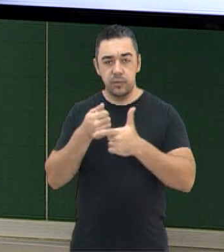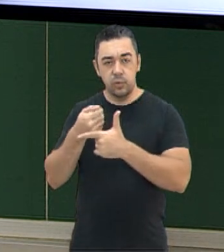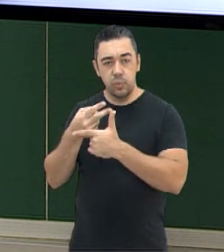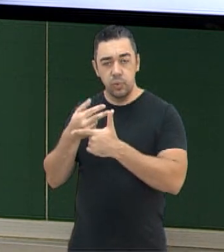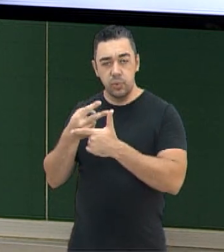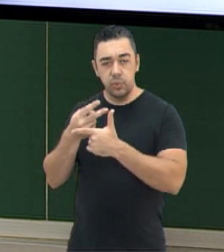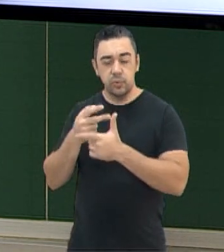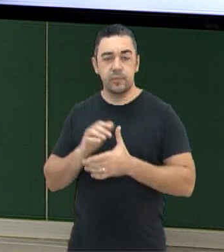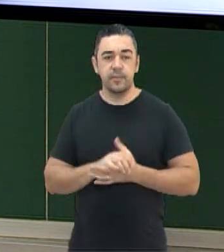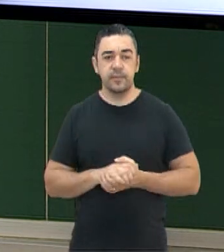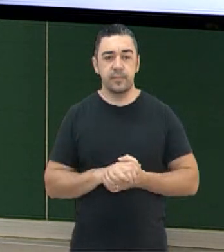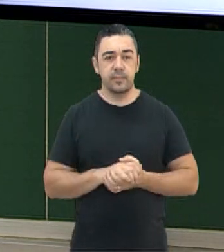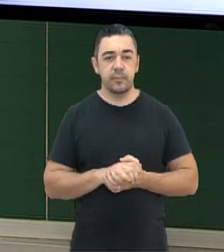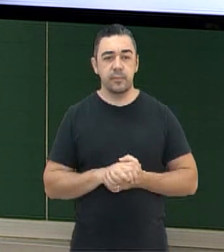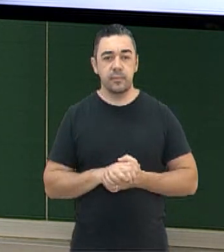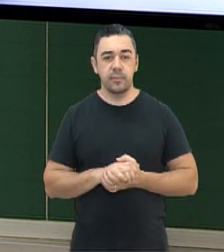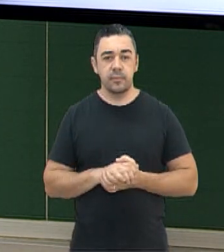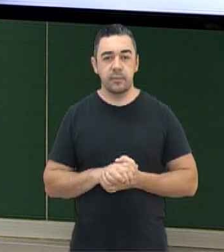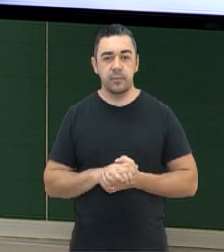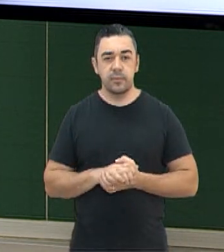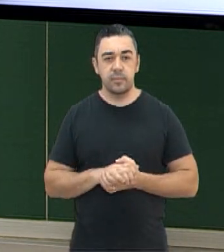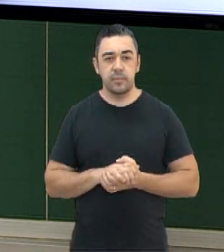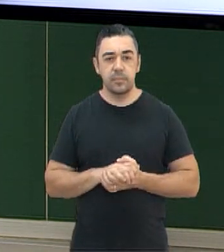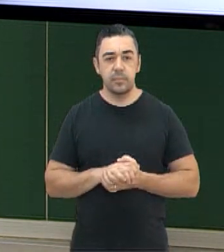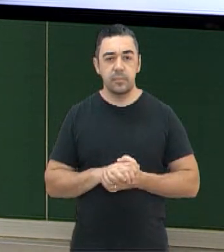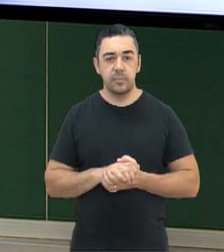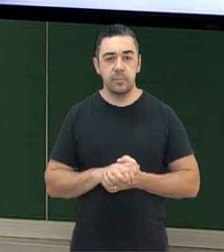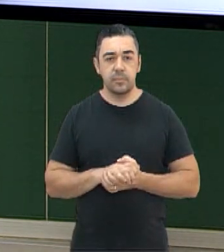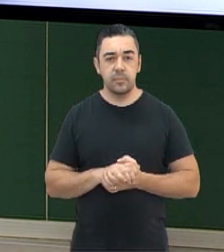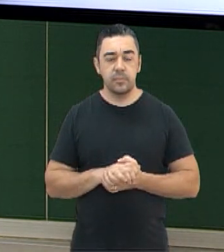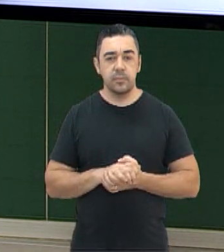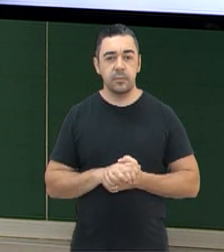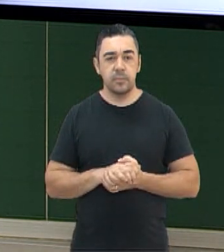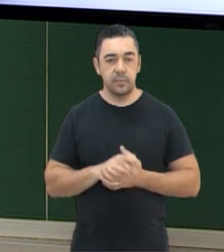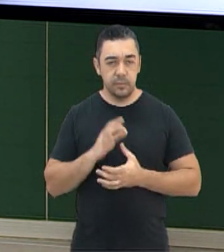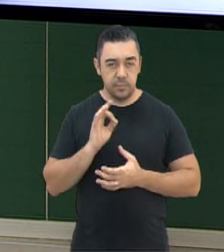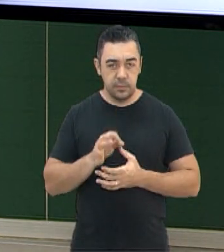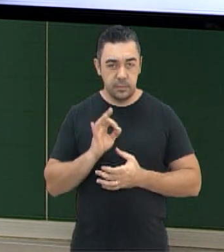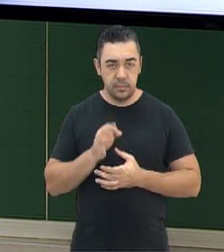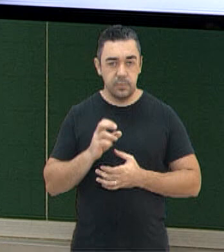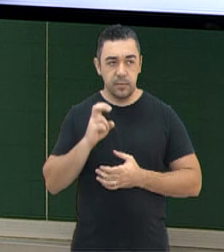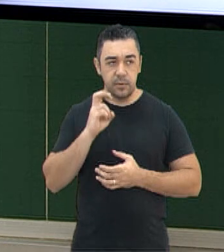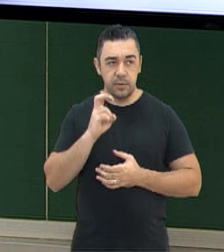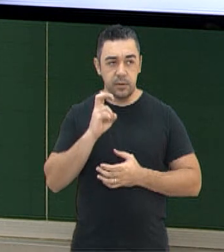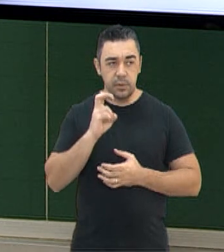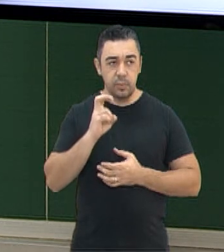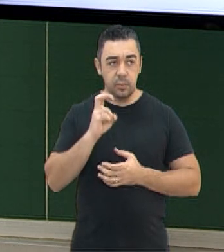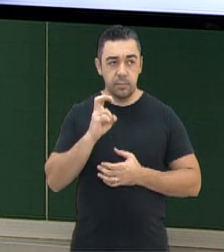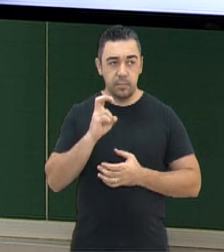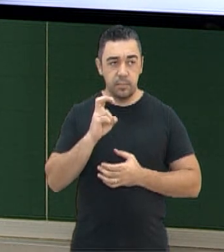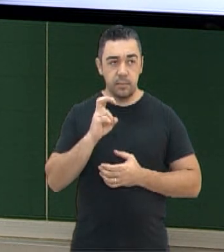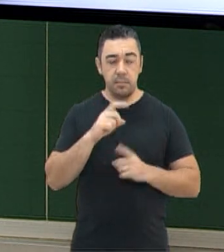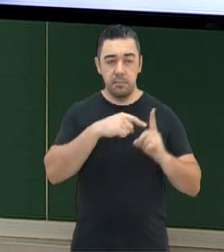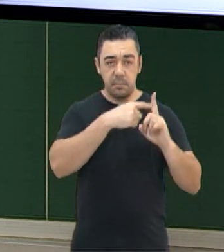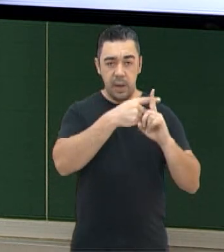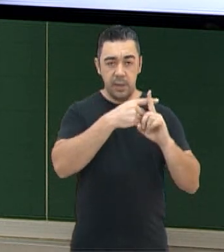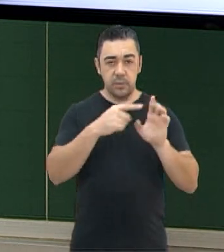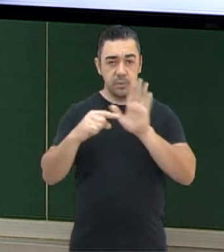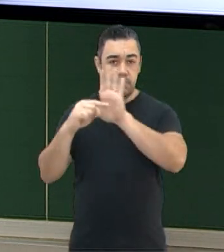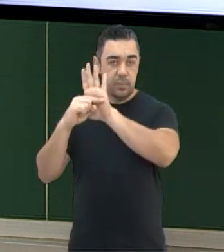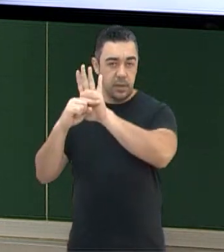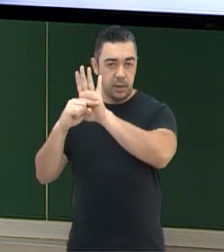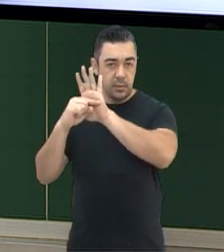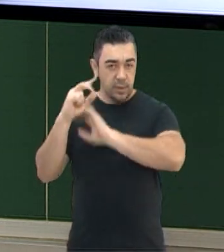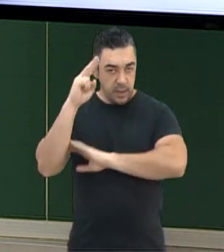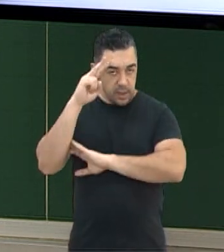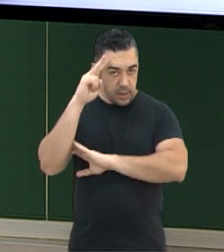quanto? 5 vezes 2, 10. 5 vezes 1, 5, mais 1, 6. Vai dar 5. Mais com menos,